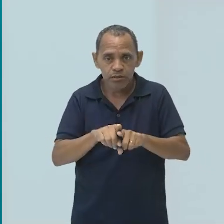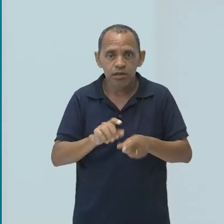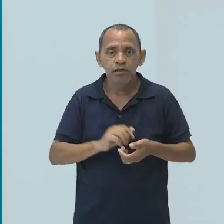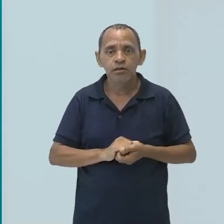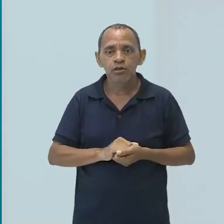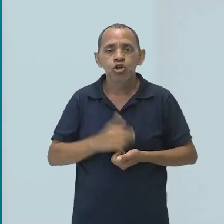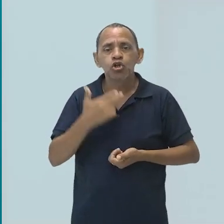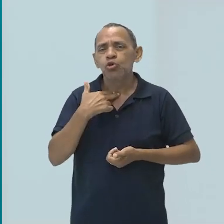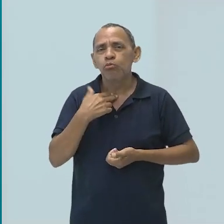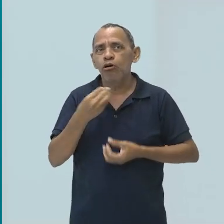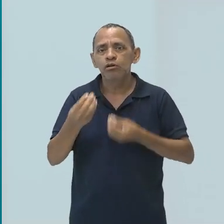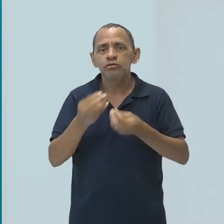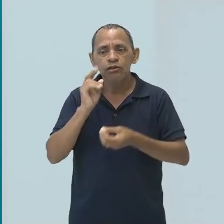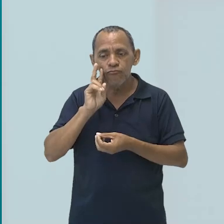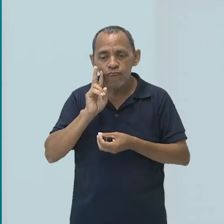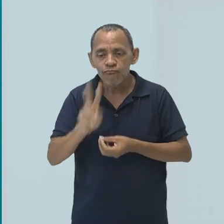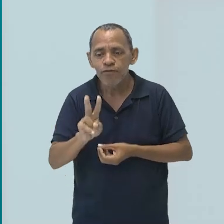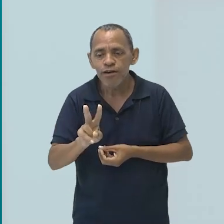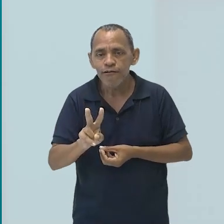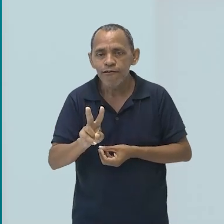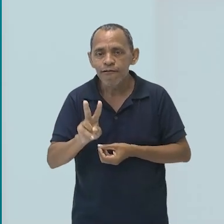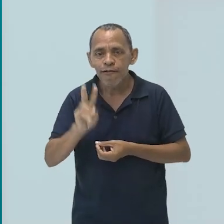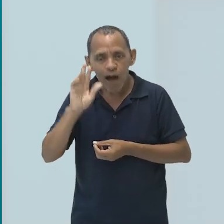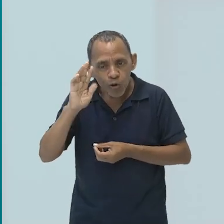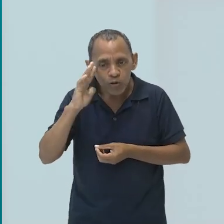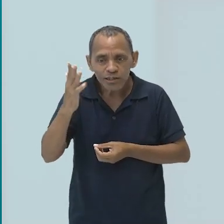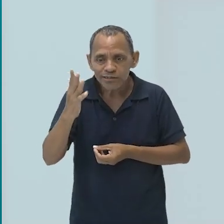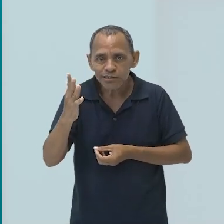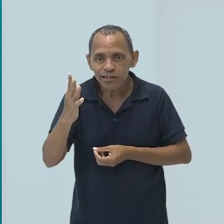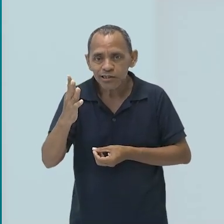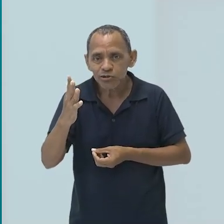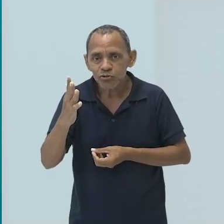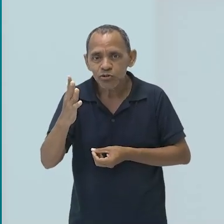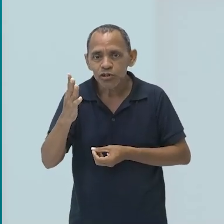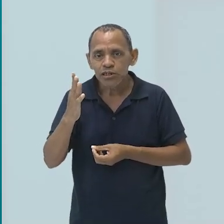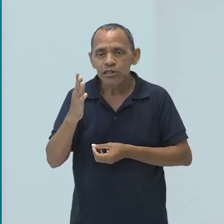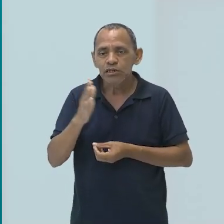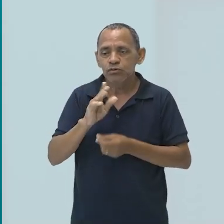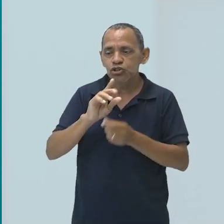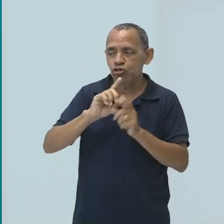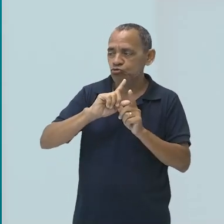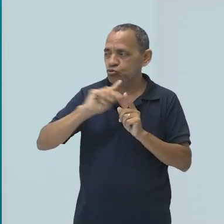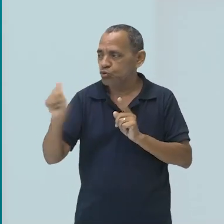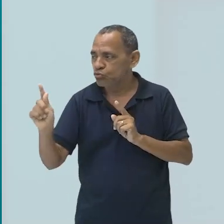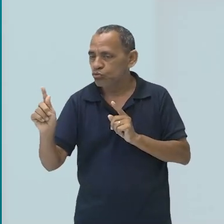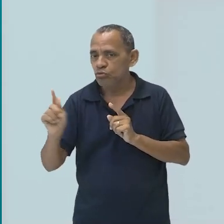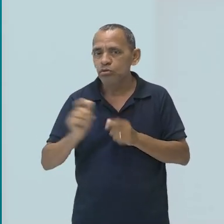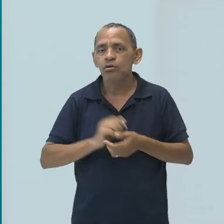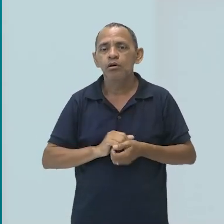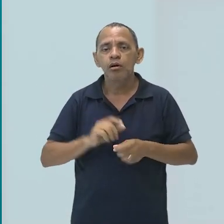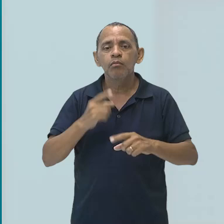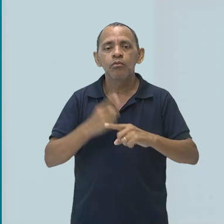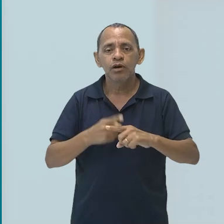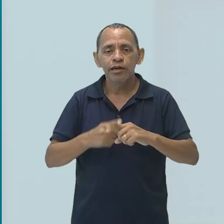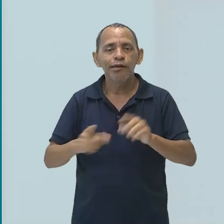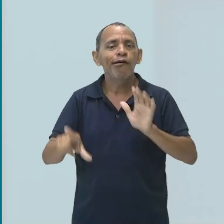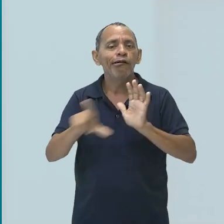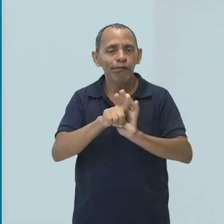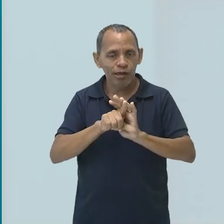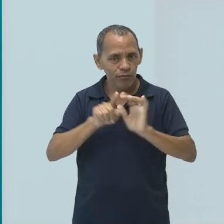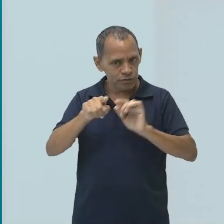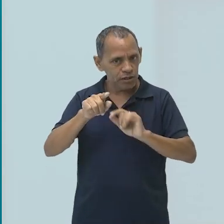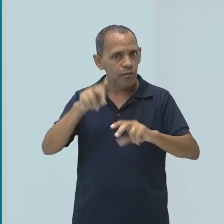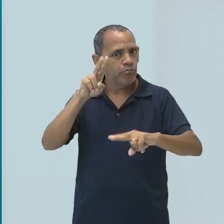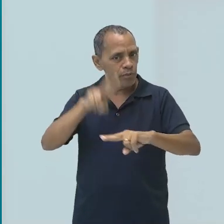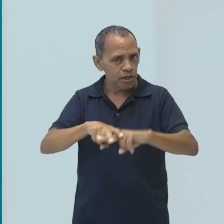acontecendo e não fazer nada com relação àquilo, porque pela lei, né, você pode ser penalizado, ok?